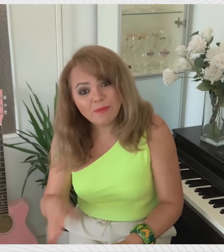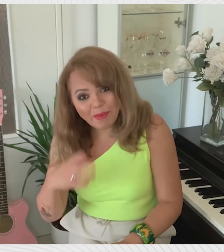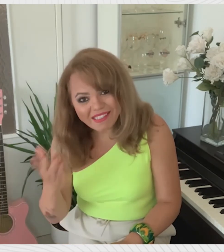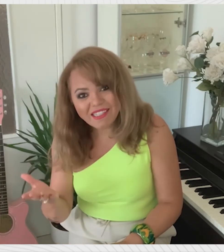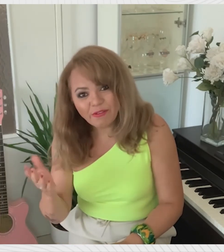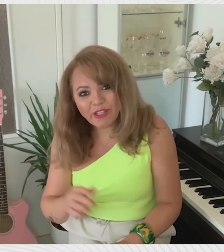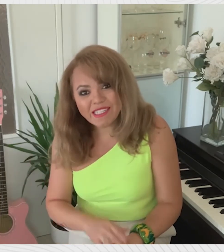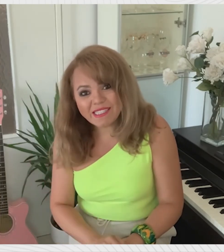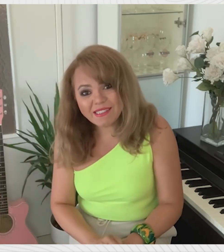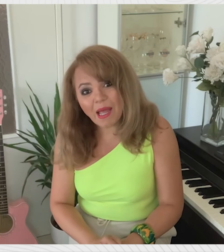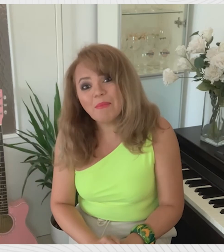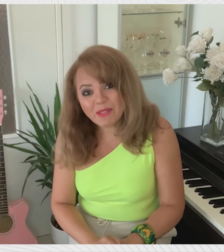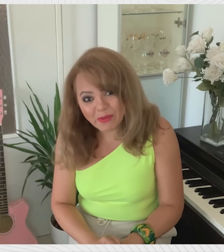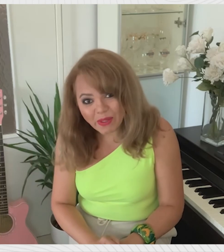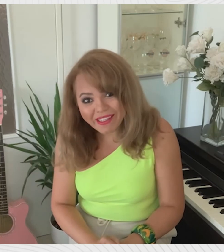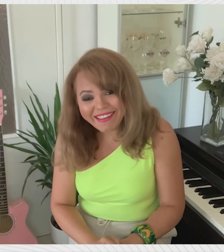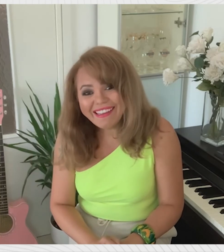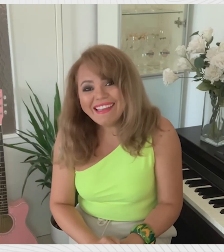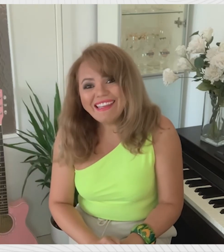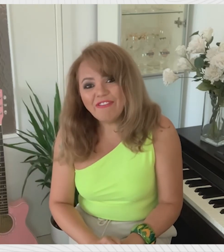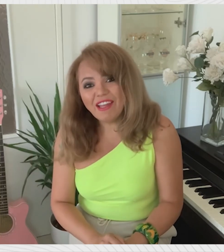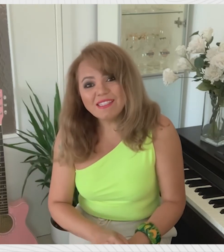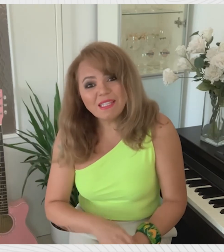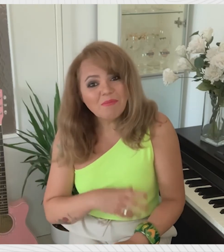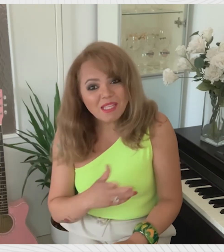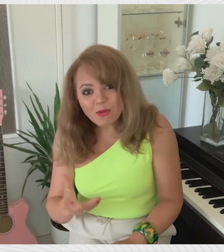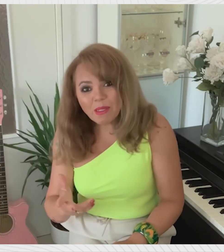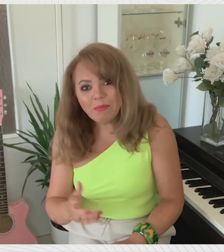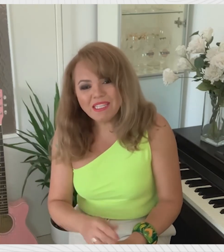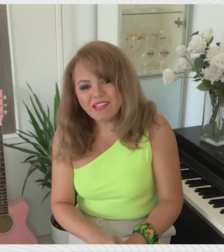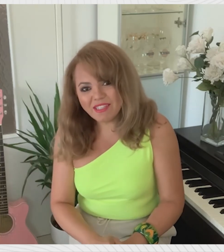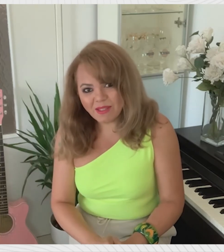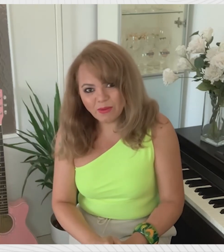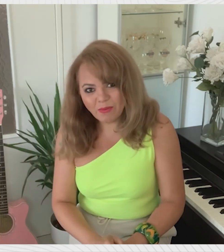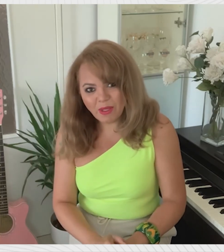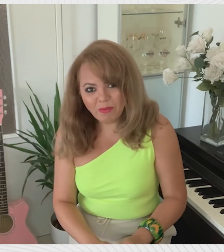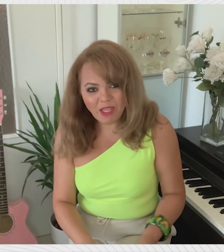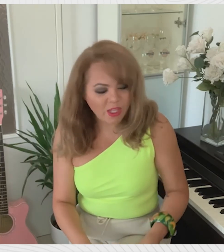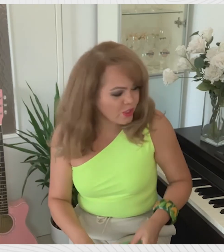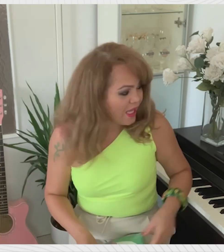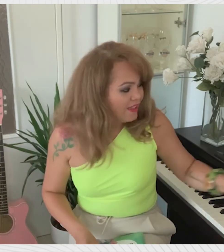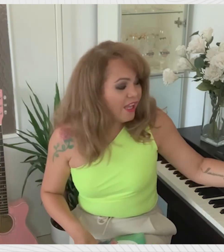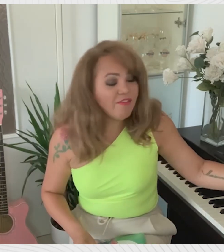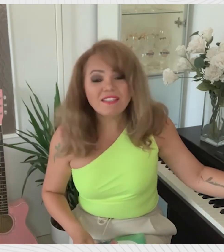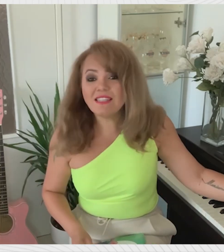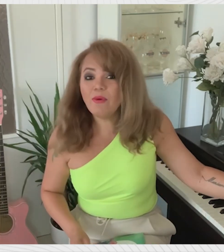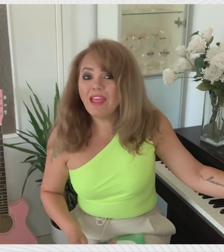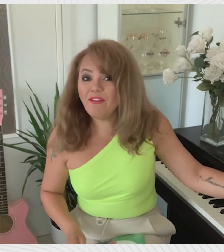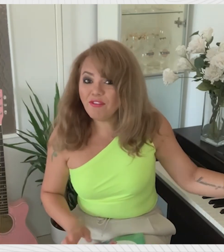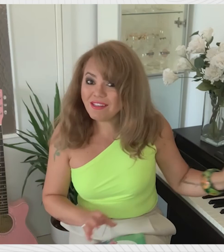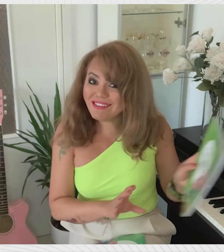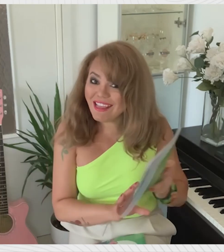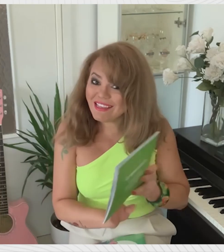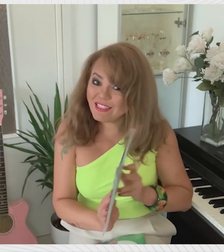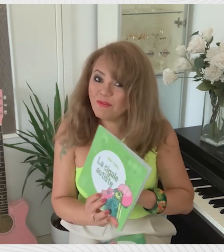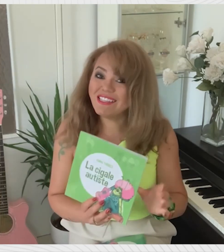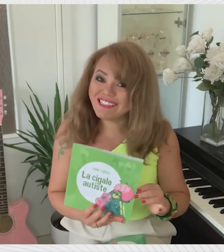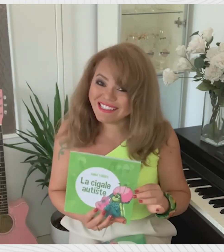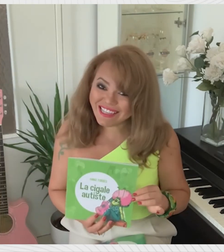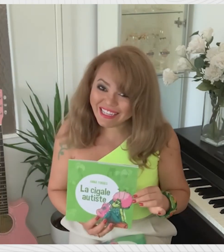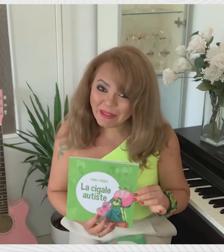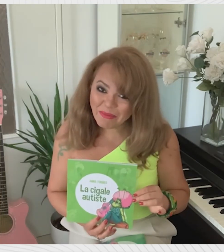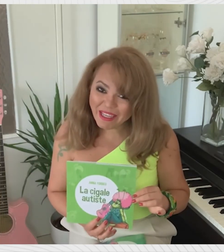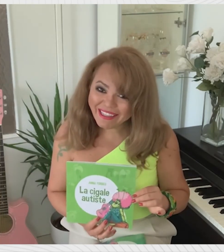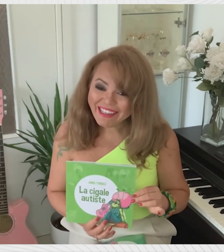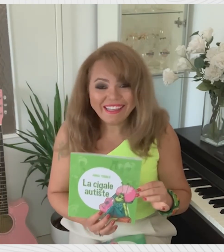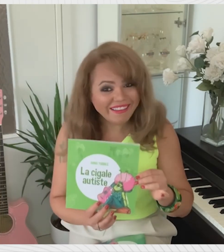e se passa na floresta amazônica e fala também sobre a preservação do meio ambiente. Tem a versão em francês, se vocês